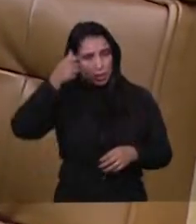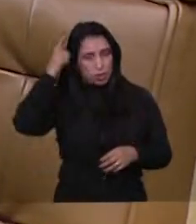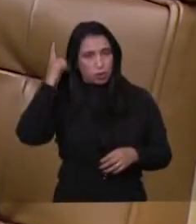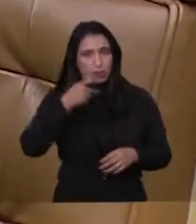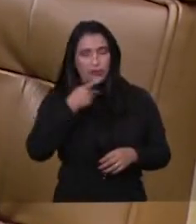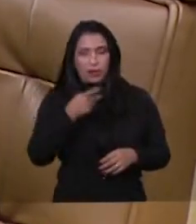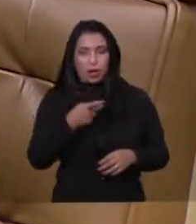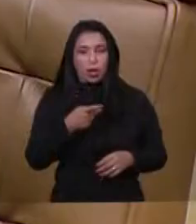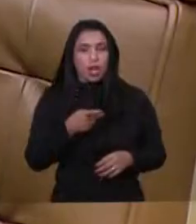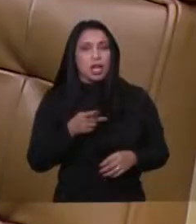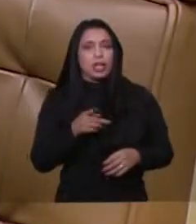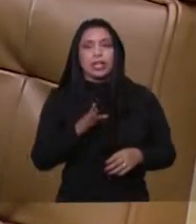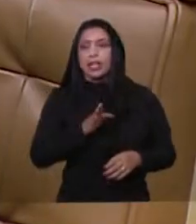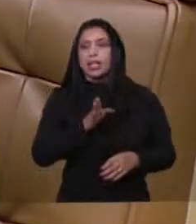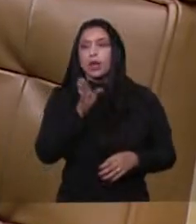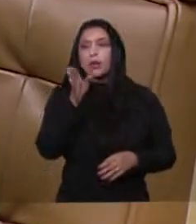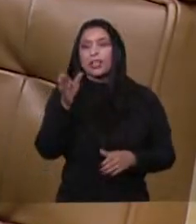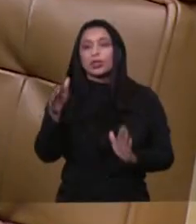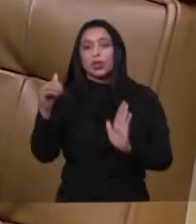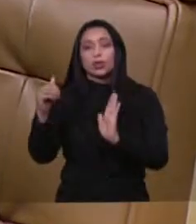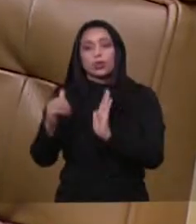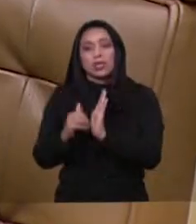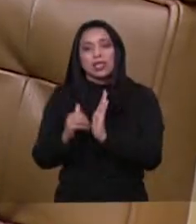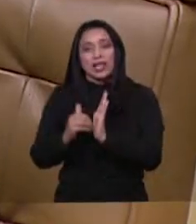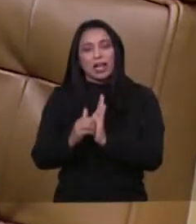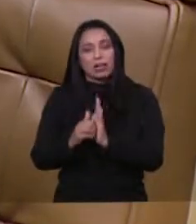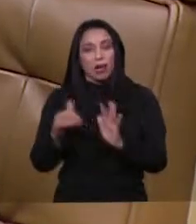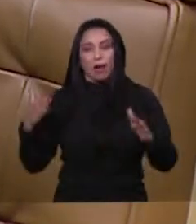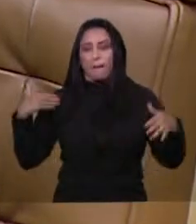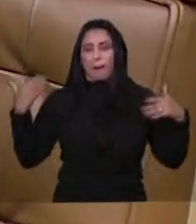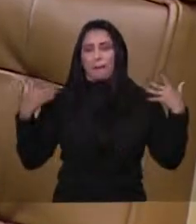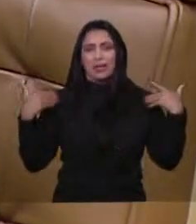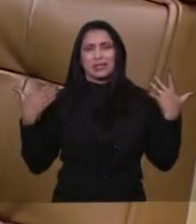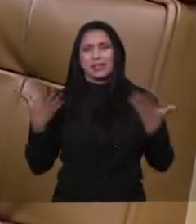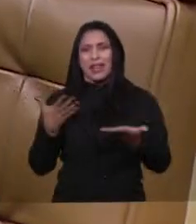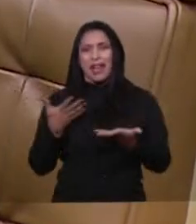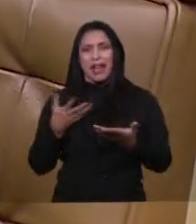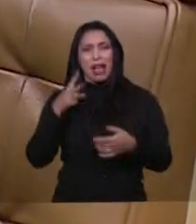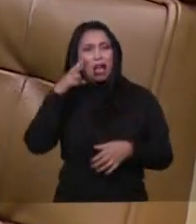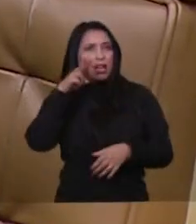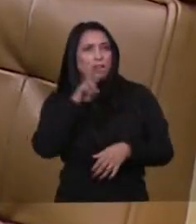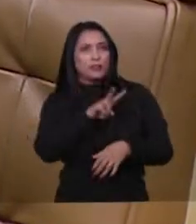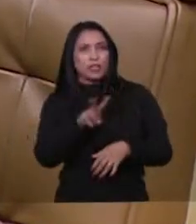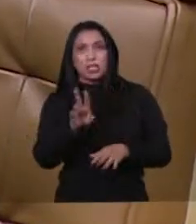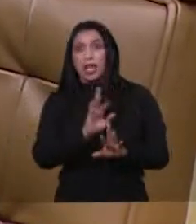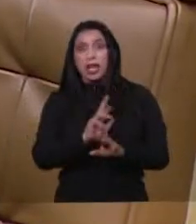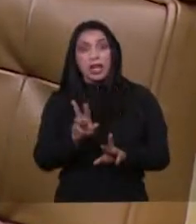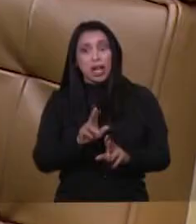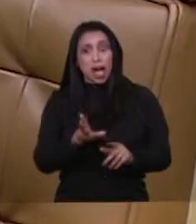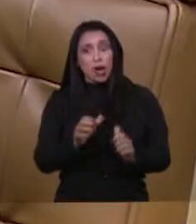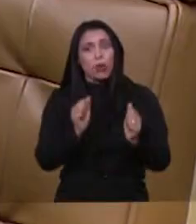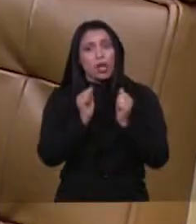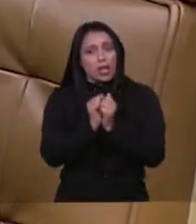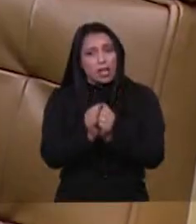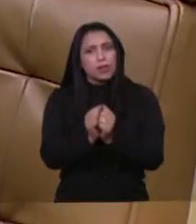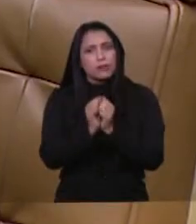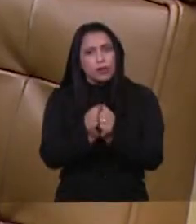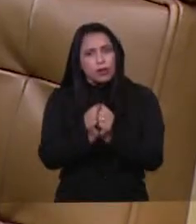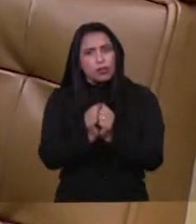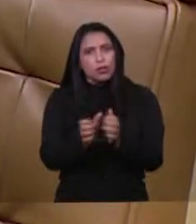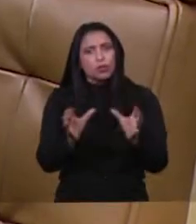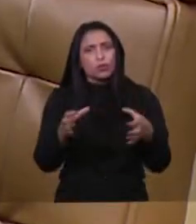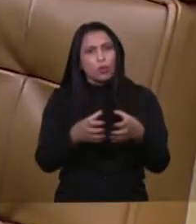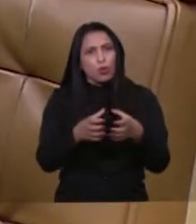não ingressou no Senado da República para um passeio ou uma visita. Ele ingressou juntamente com uma multidão